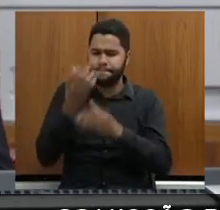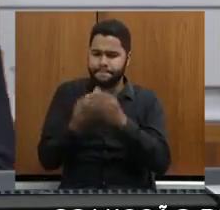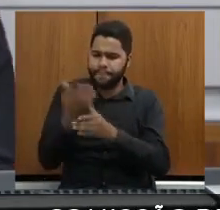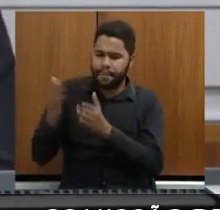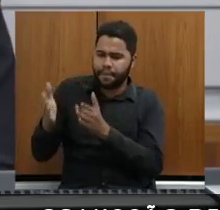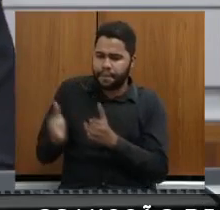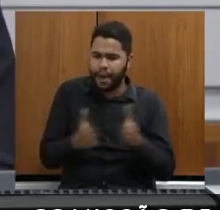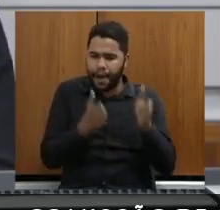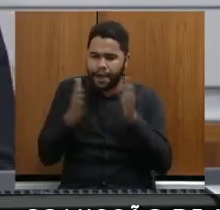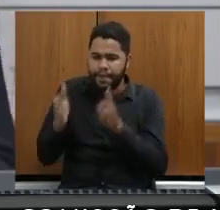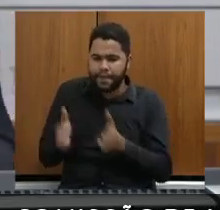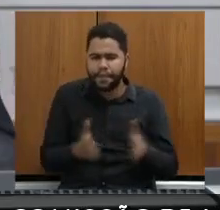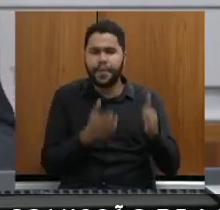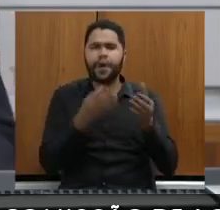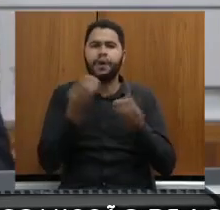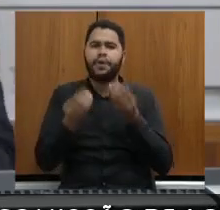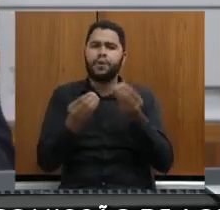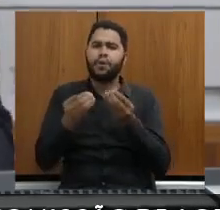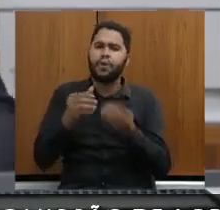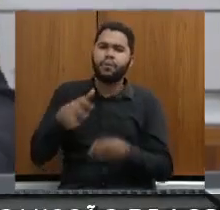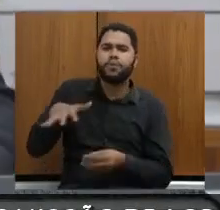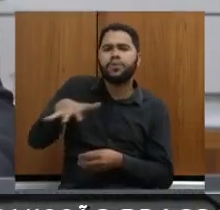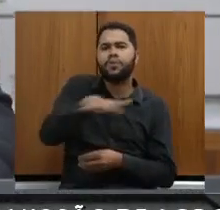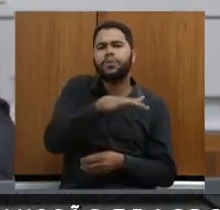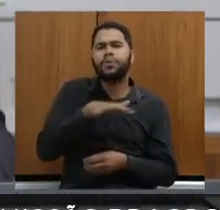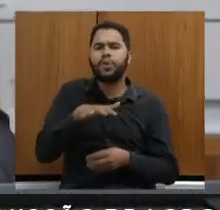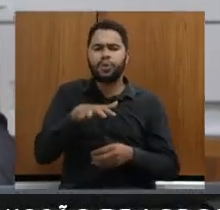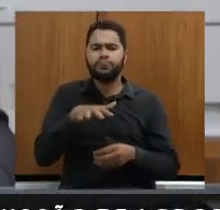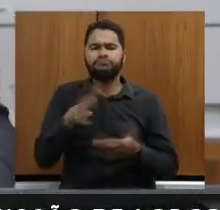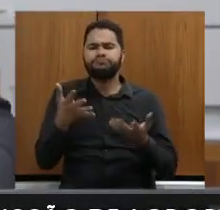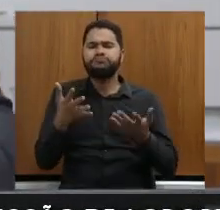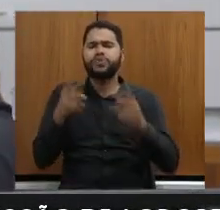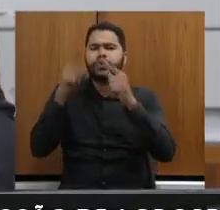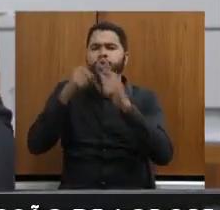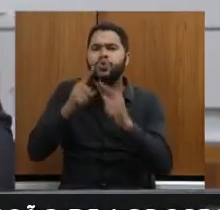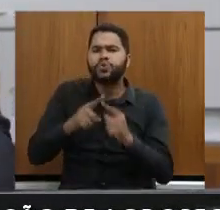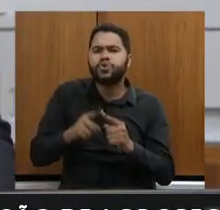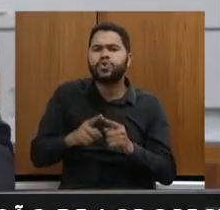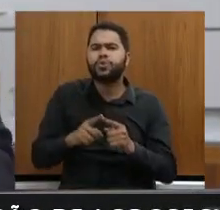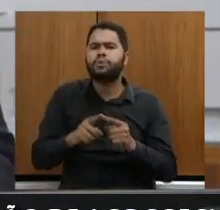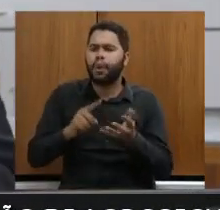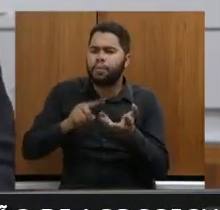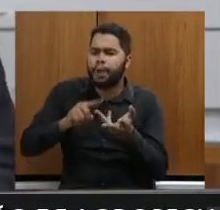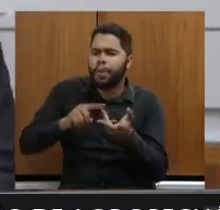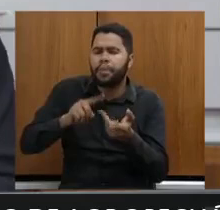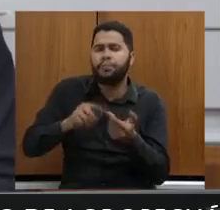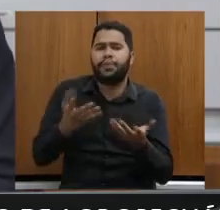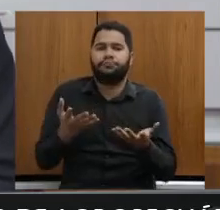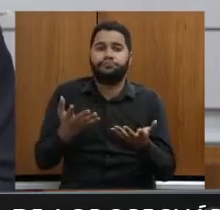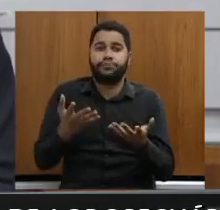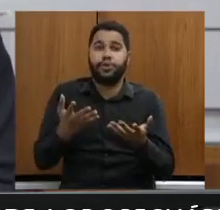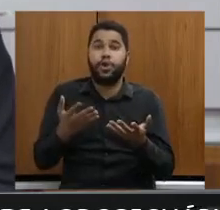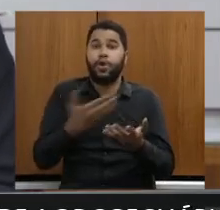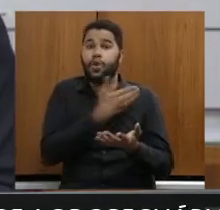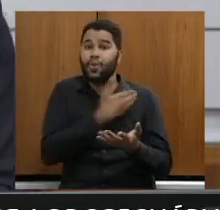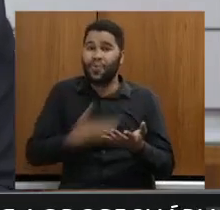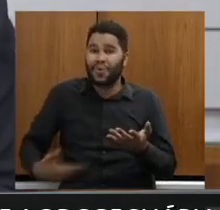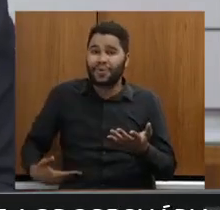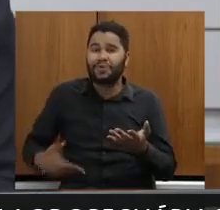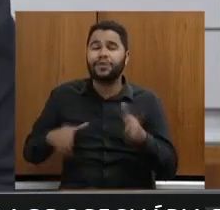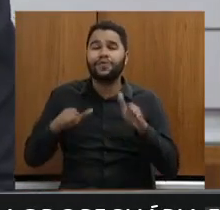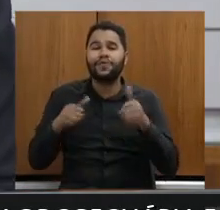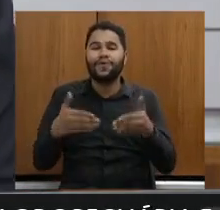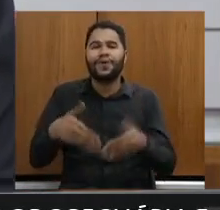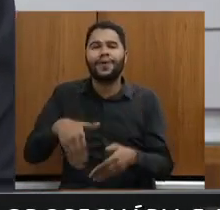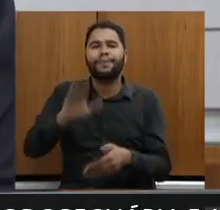como tem que ser feito Qual que é o espaço que tipo de enfim atestado e eu acho que está assistindo focar